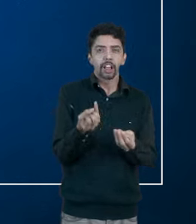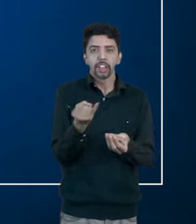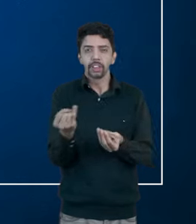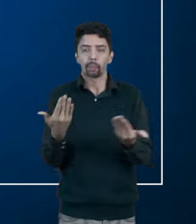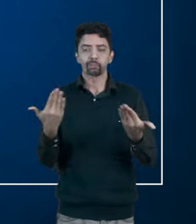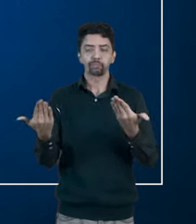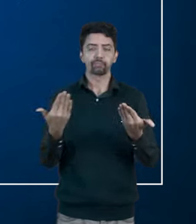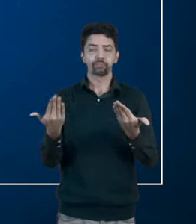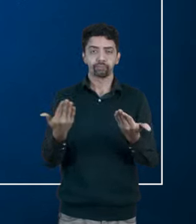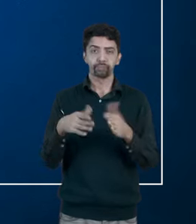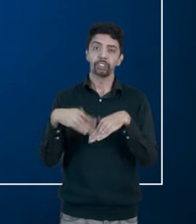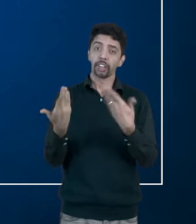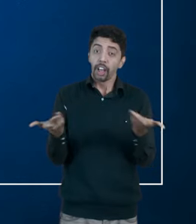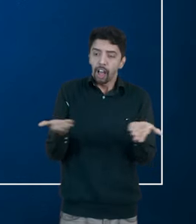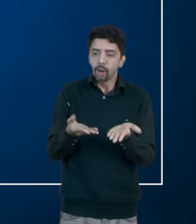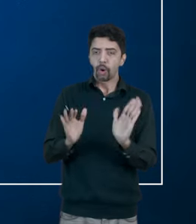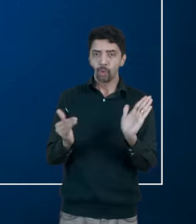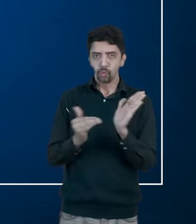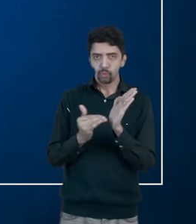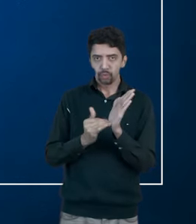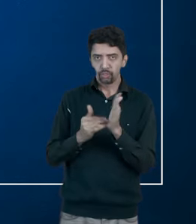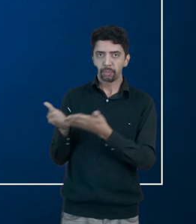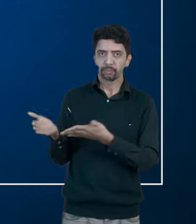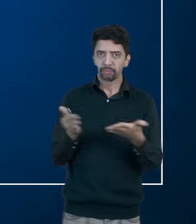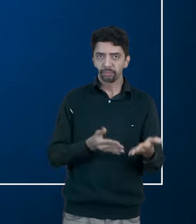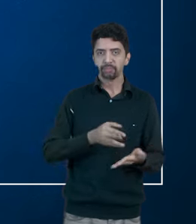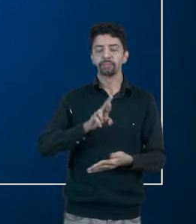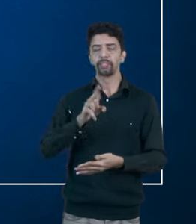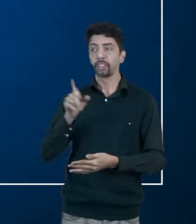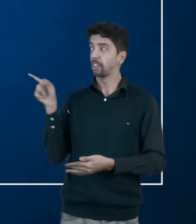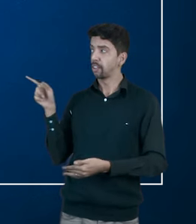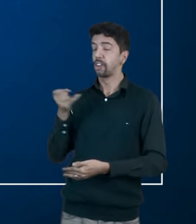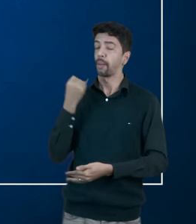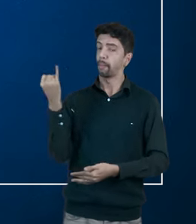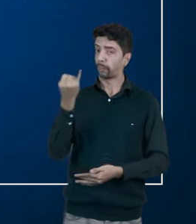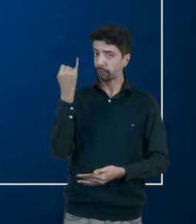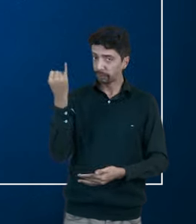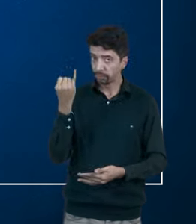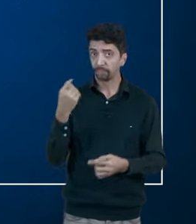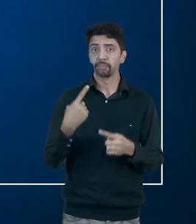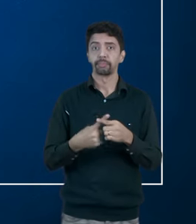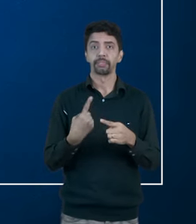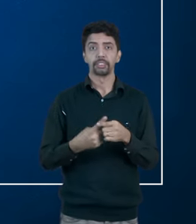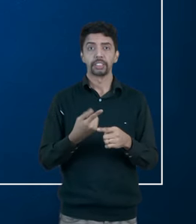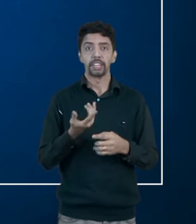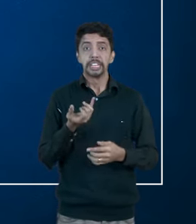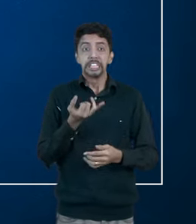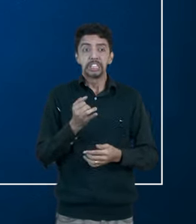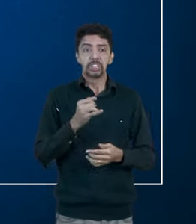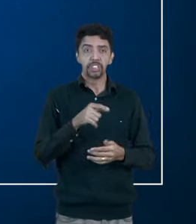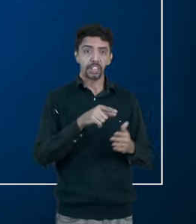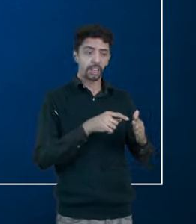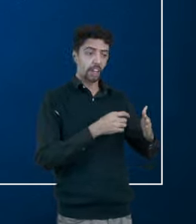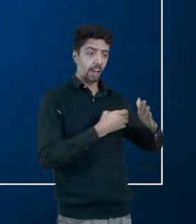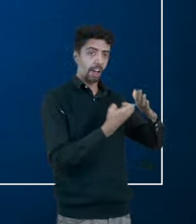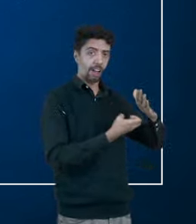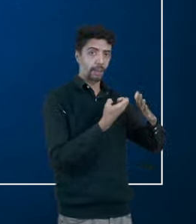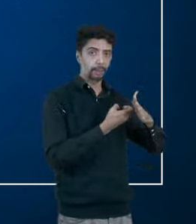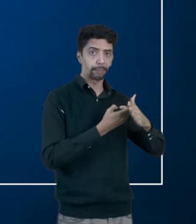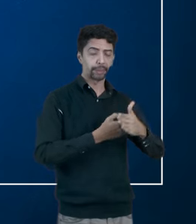dos produtos aí para finalizar repressão essa importante aplicação da penalidade